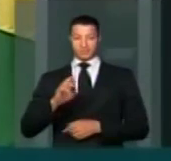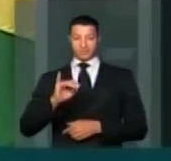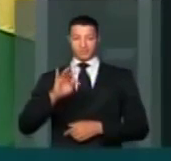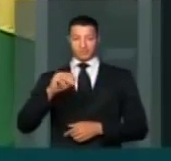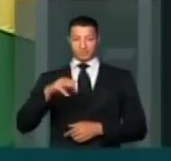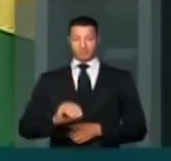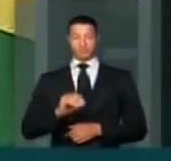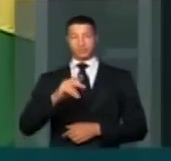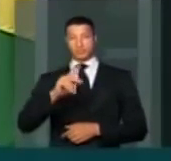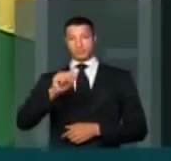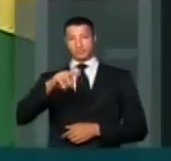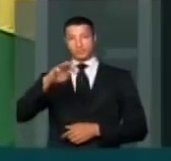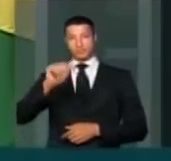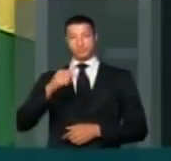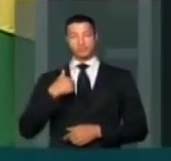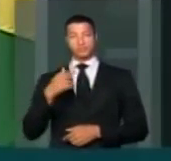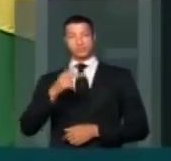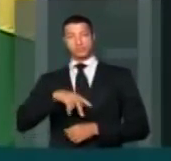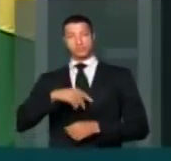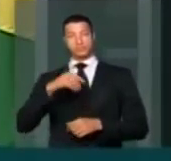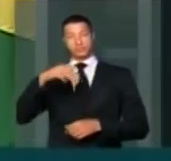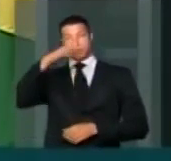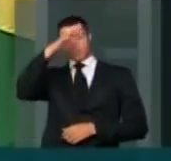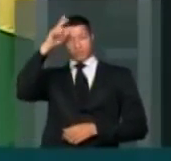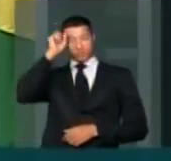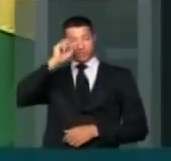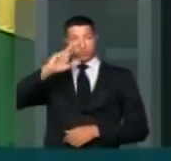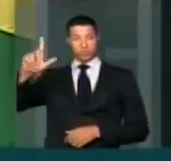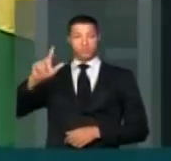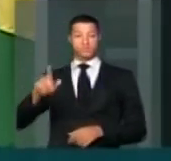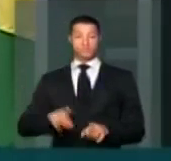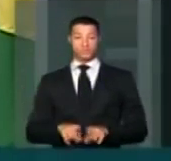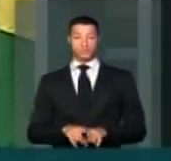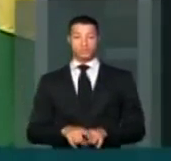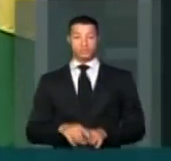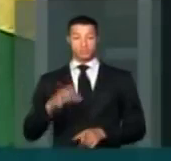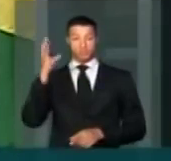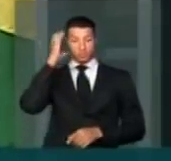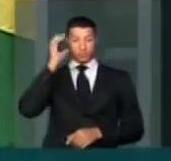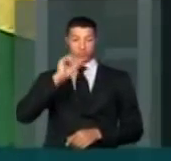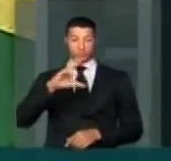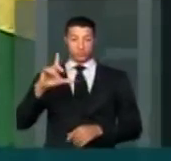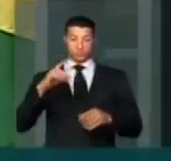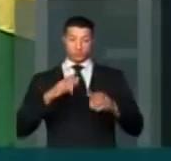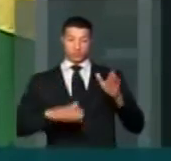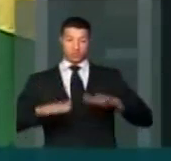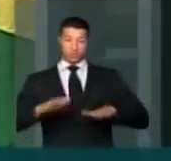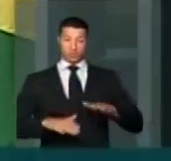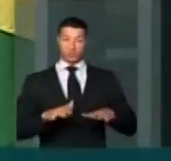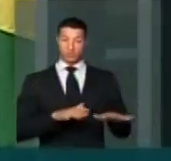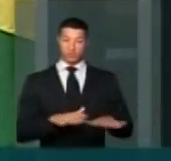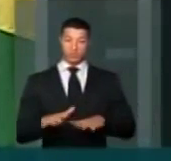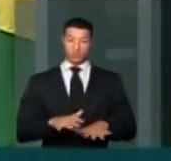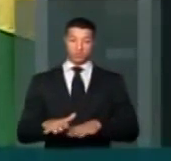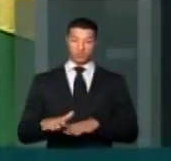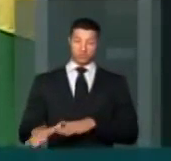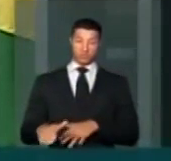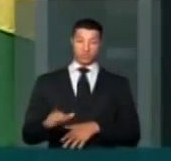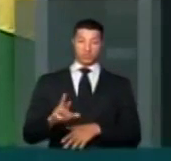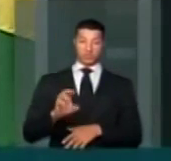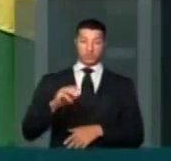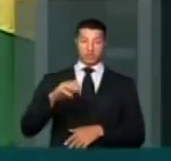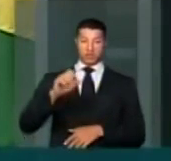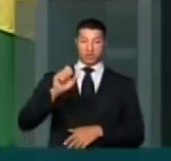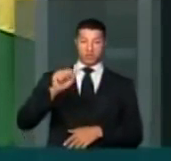rios do Pantanal, da minha terra, Mato Grosso do Sul, lentidão de águas que às vezes se imobilizam em remansos